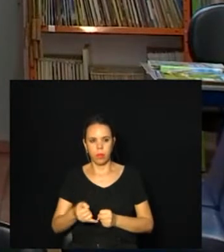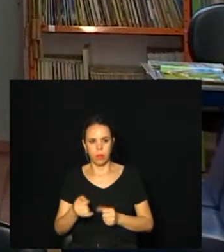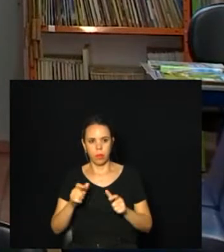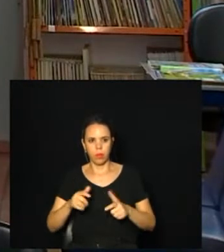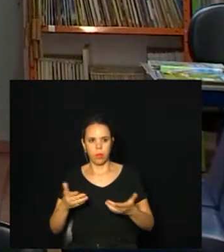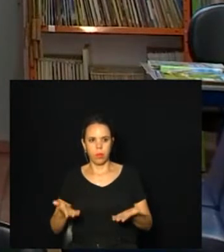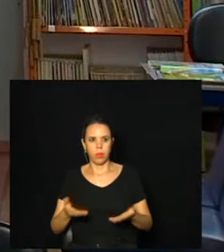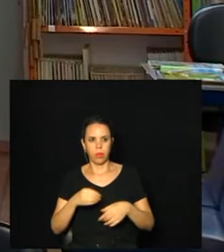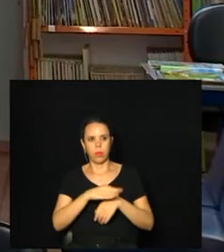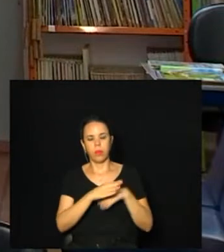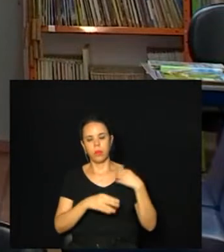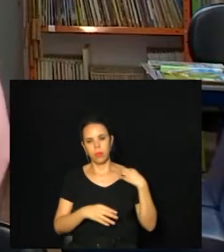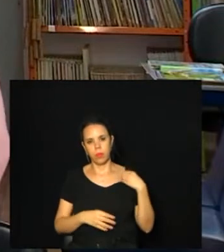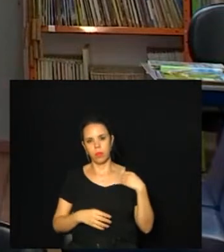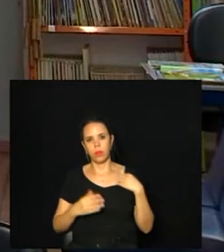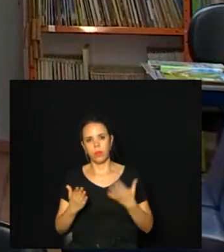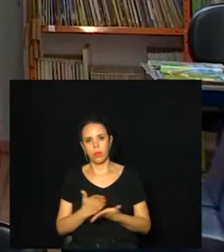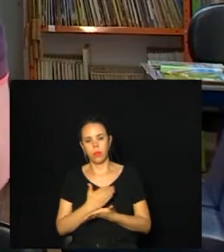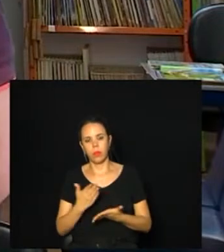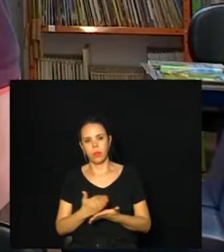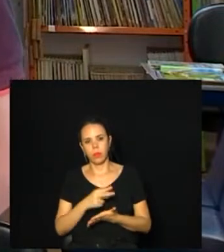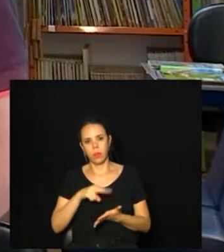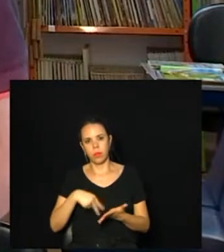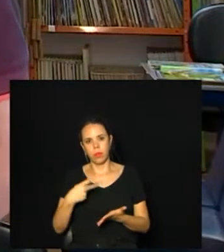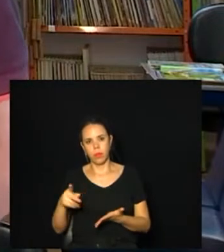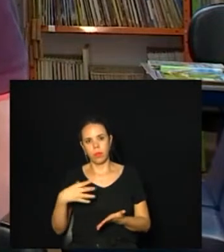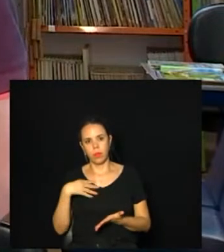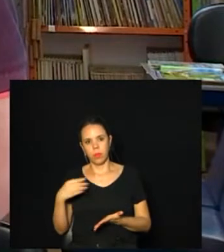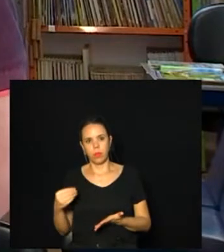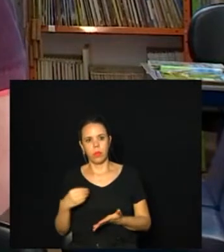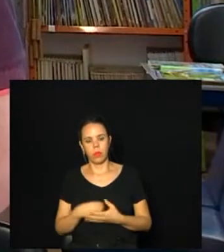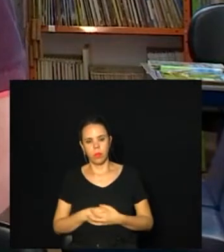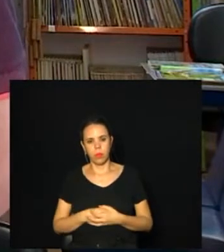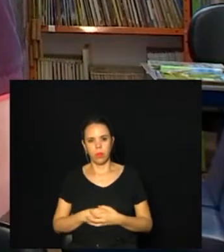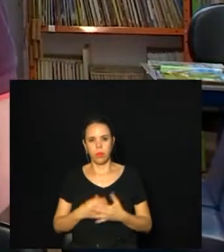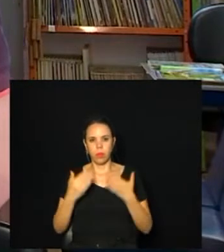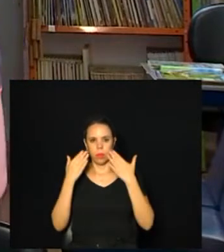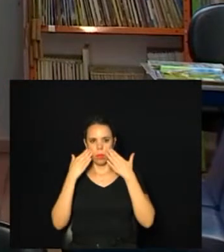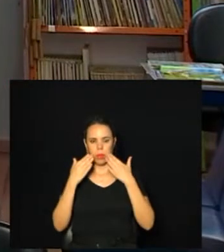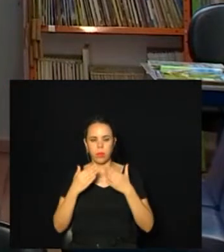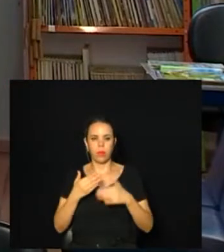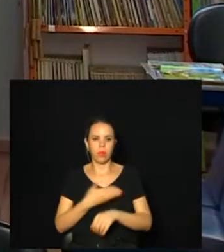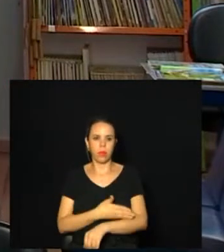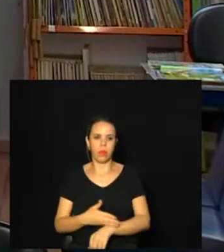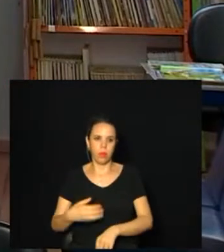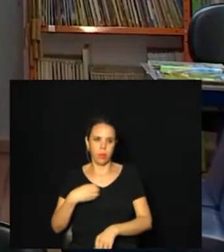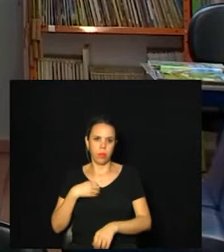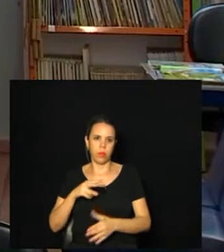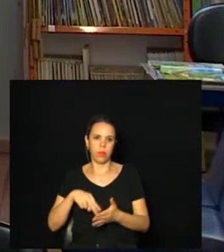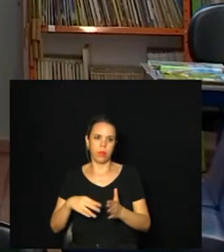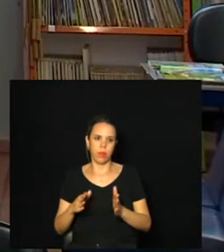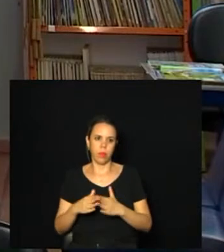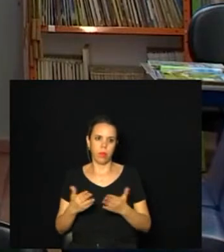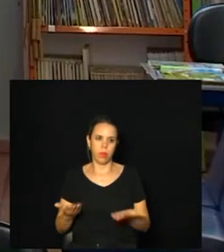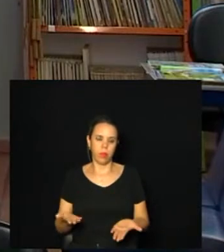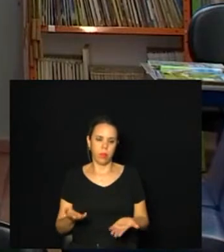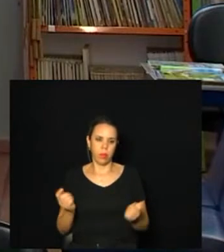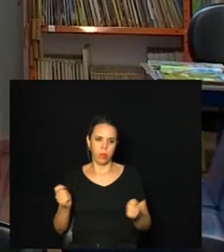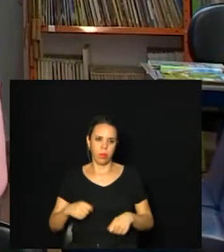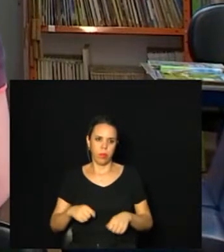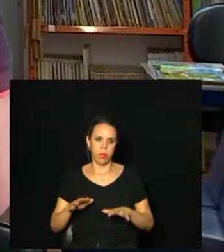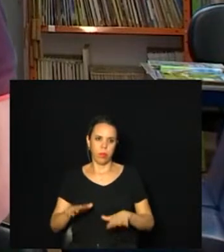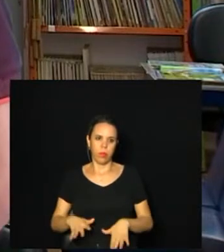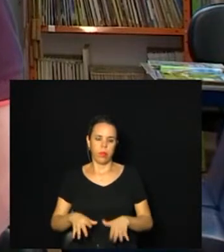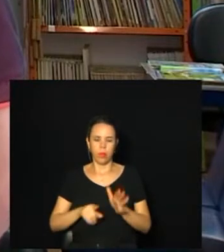aqui e levar os livros. Leia com seus filhos e testemunhe o hábito da leitura em casa. E também dá para ficar aqui fazendo